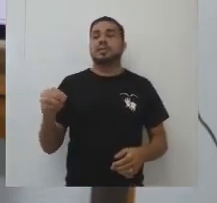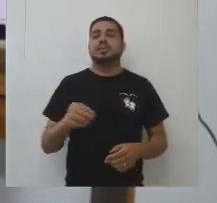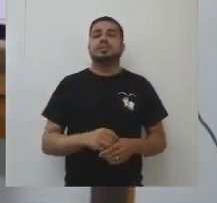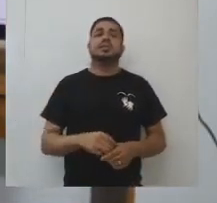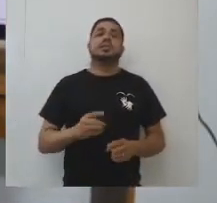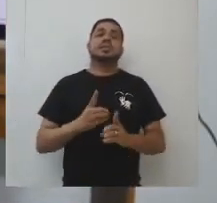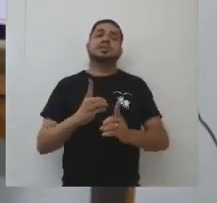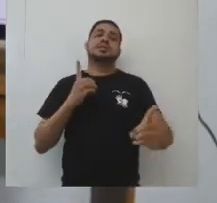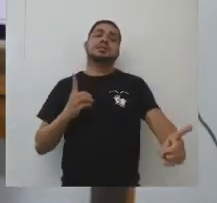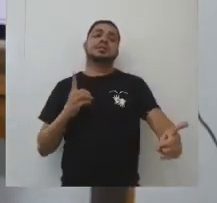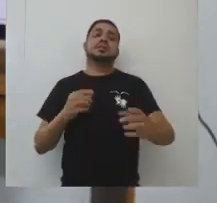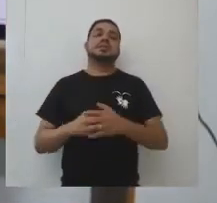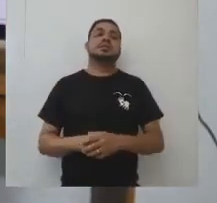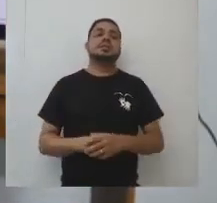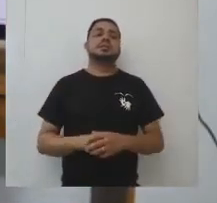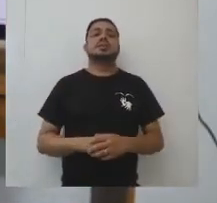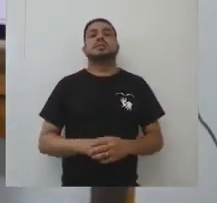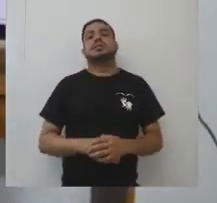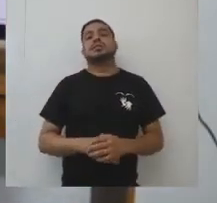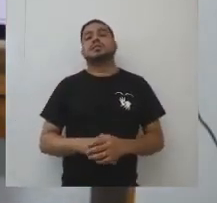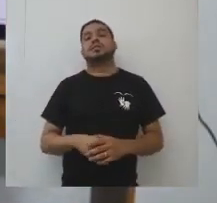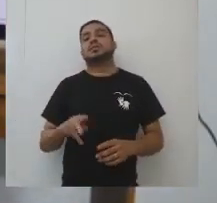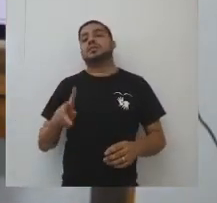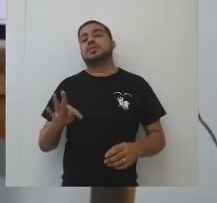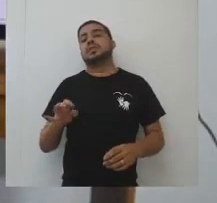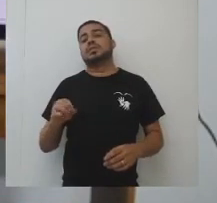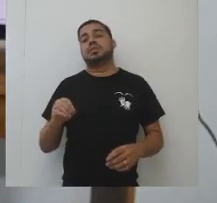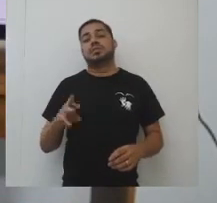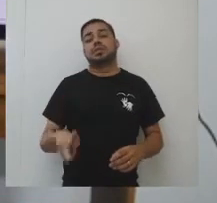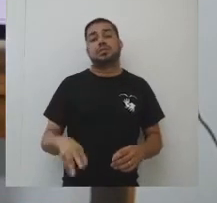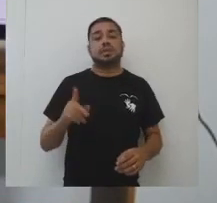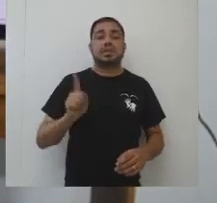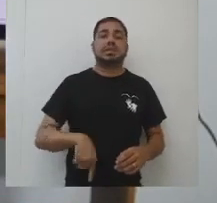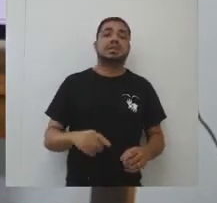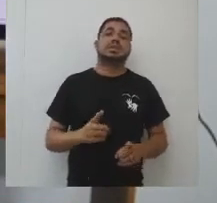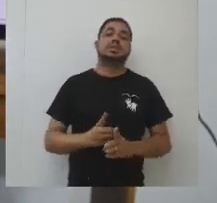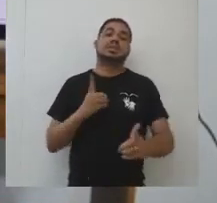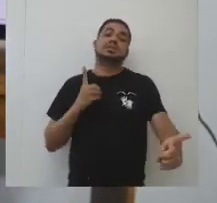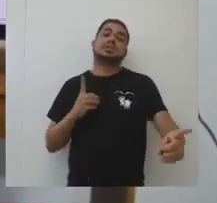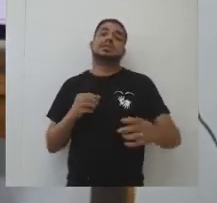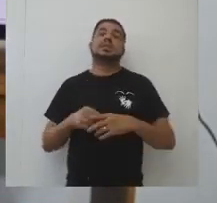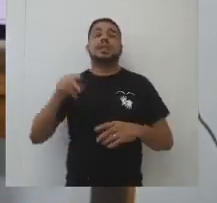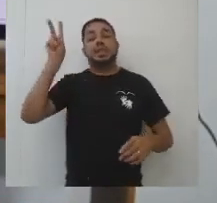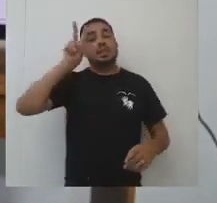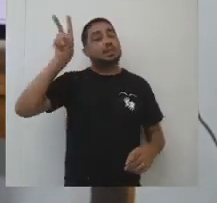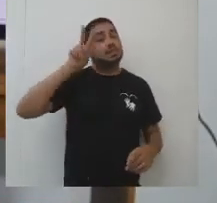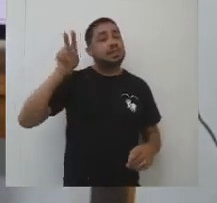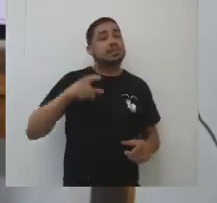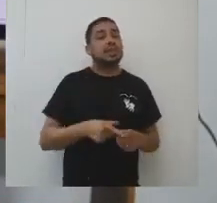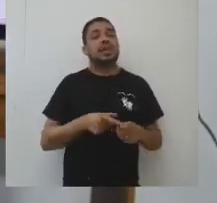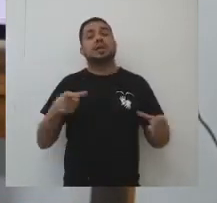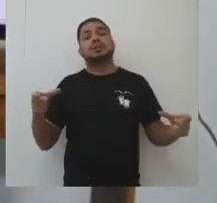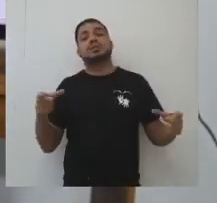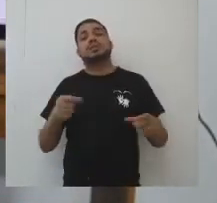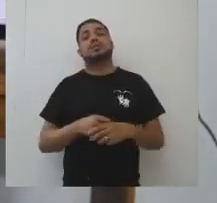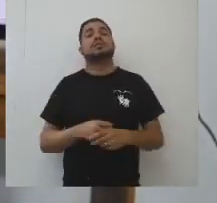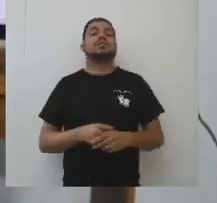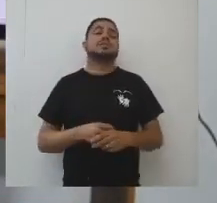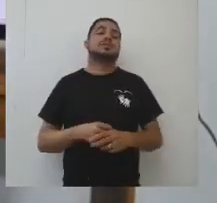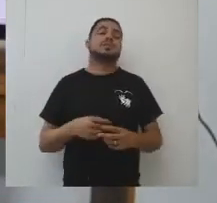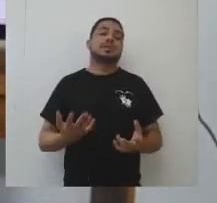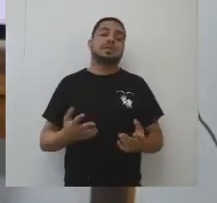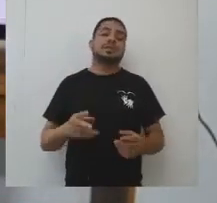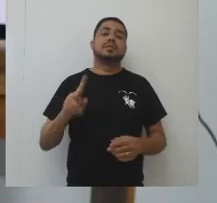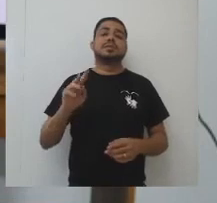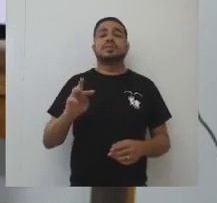à distância. Campo elétrico, vetor campo elétrico, é uma ação à distância. Lembrando que é grandeza eminentemente o